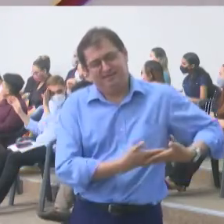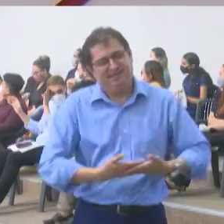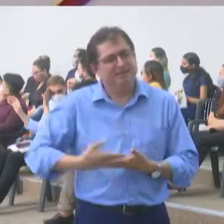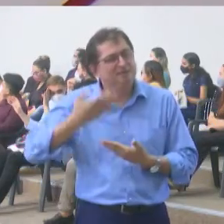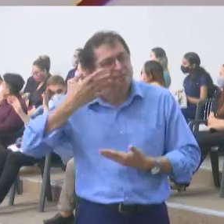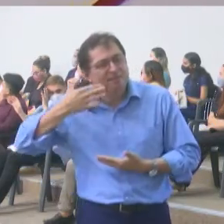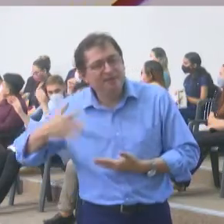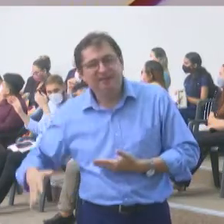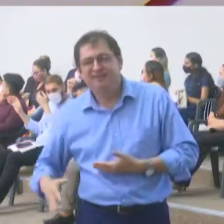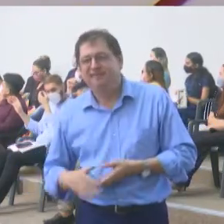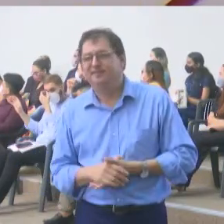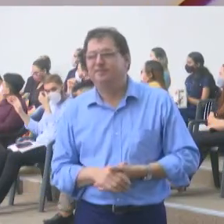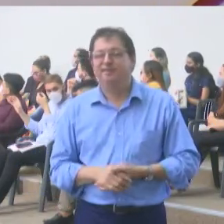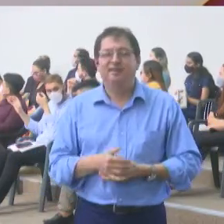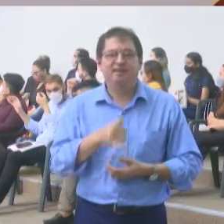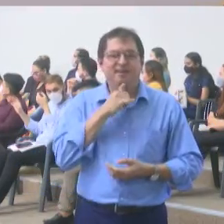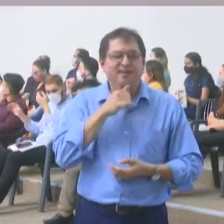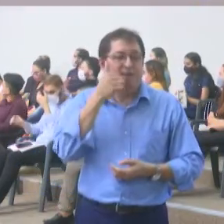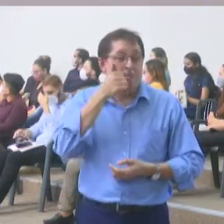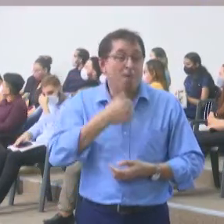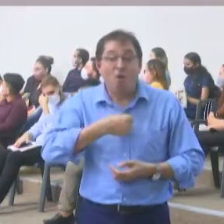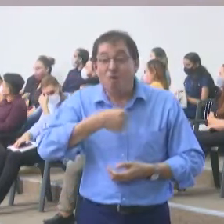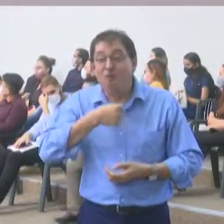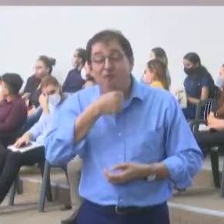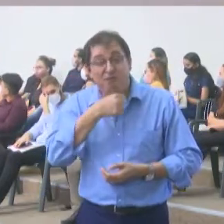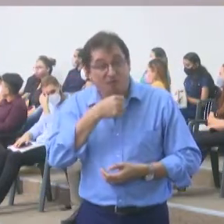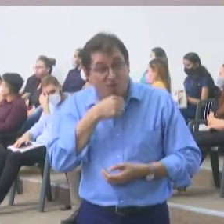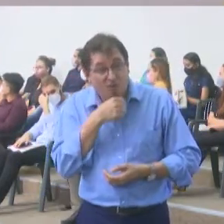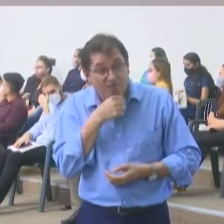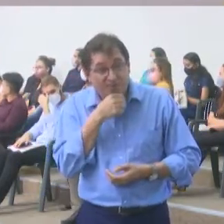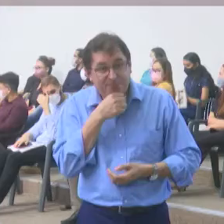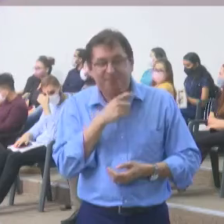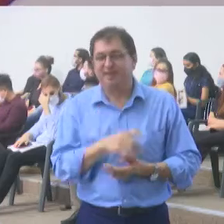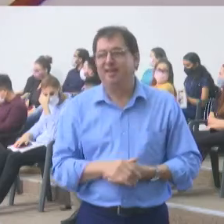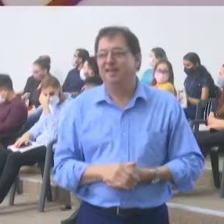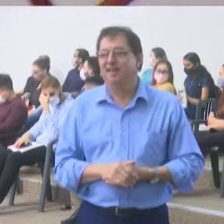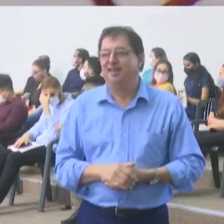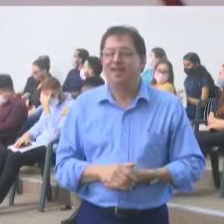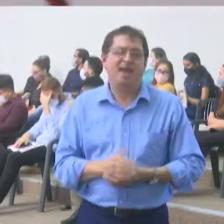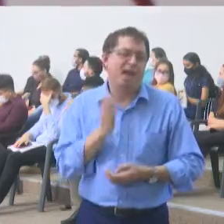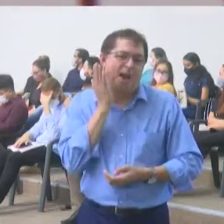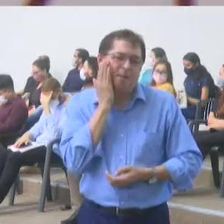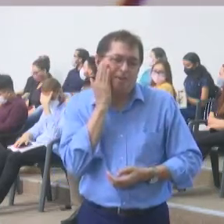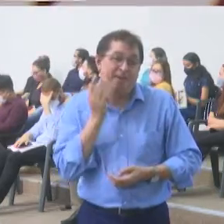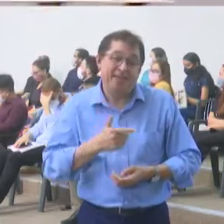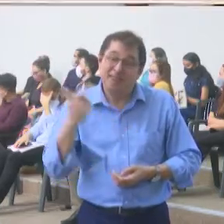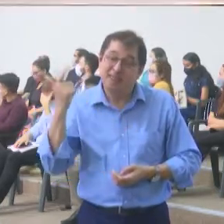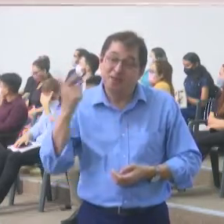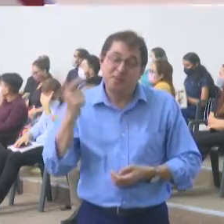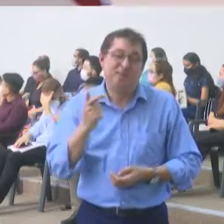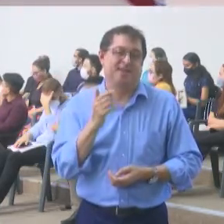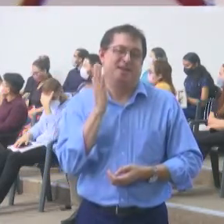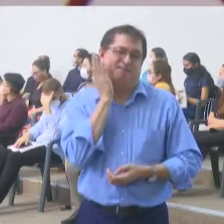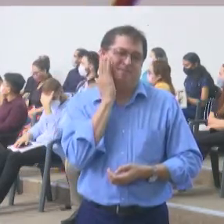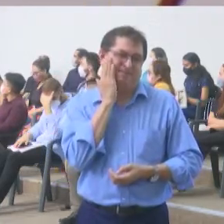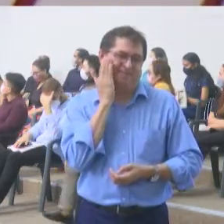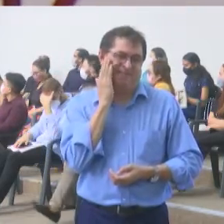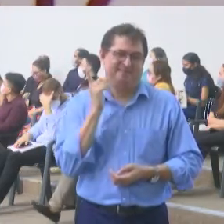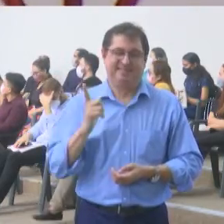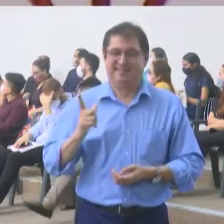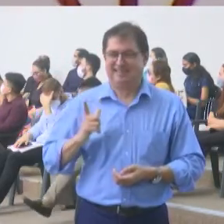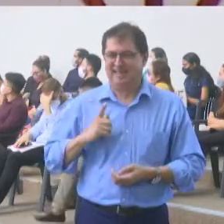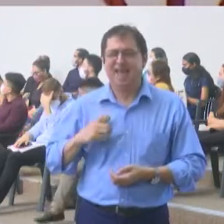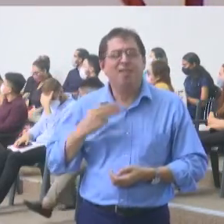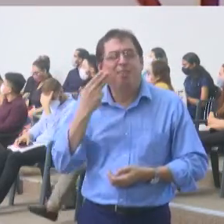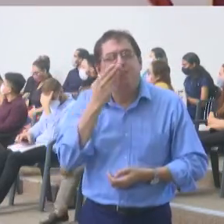que vó é mãe com açúcar. Ela pegou aquela criança, e a tradição judaica diz que ela pegou, abraçou. Não